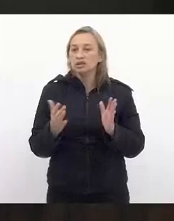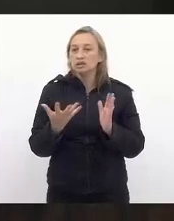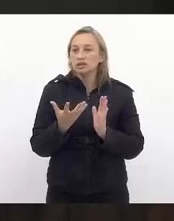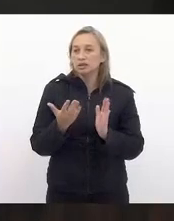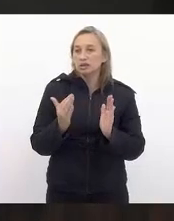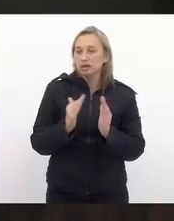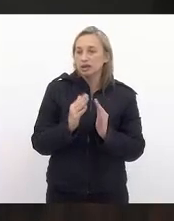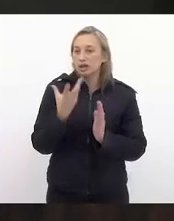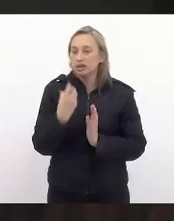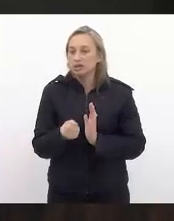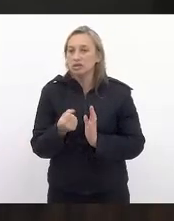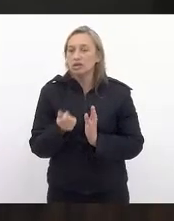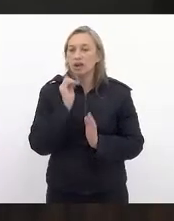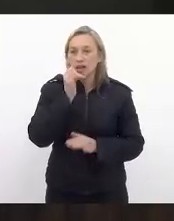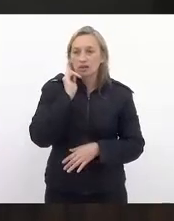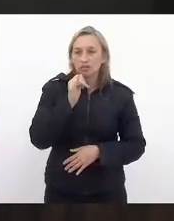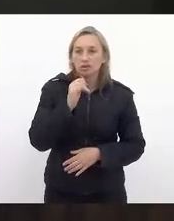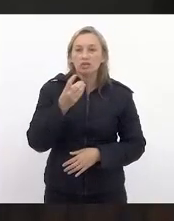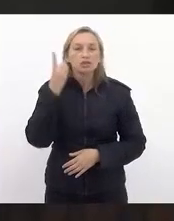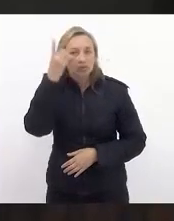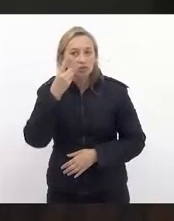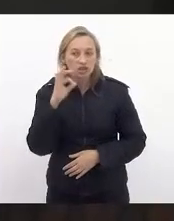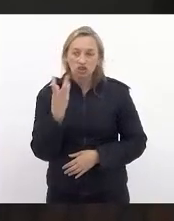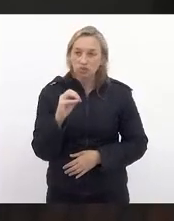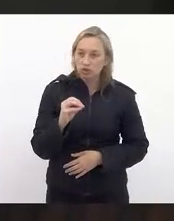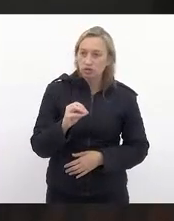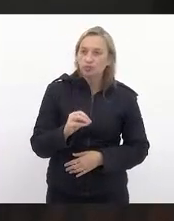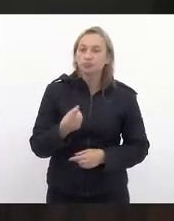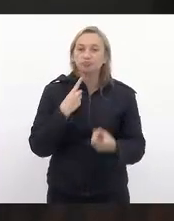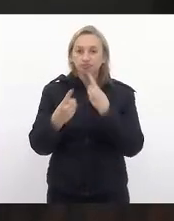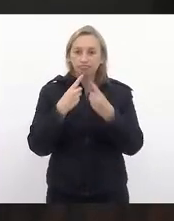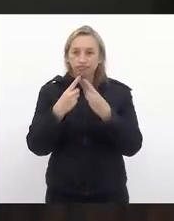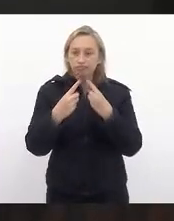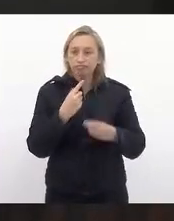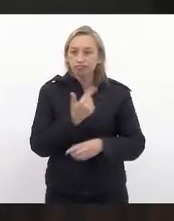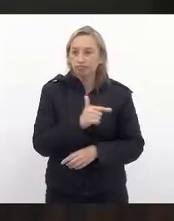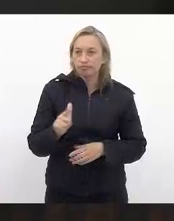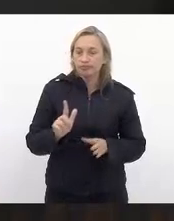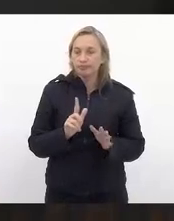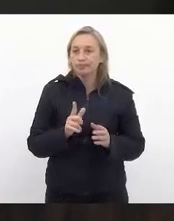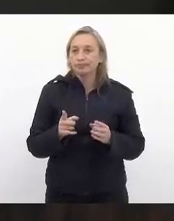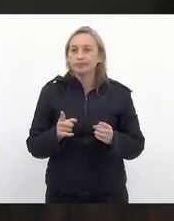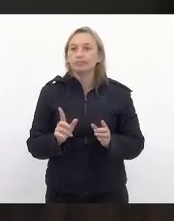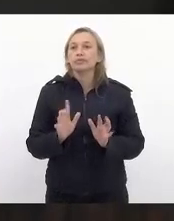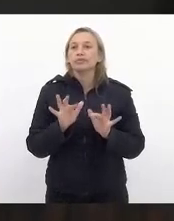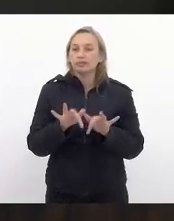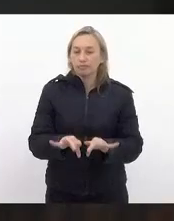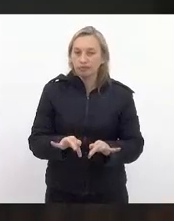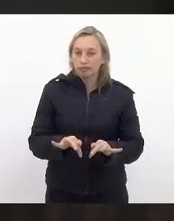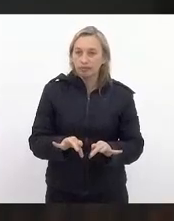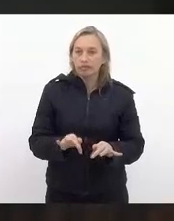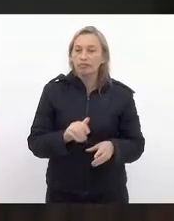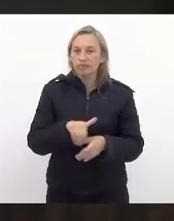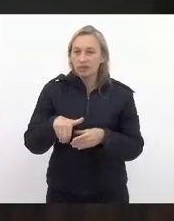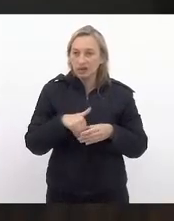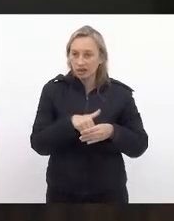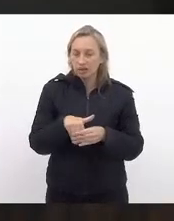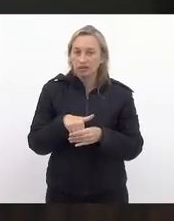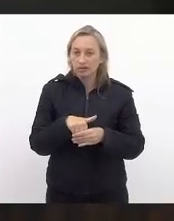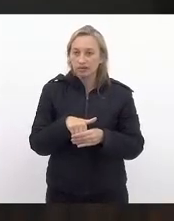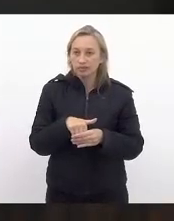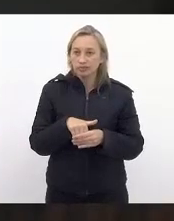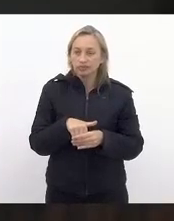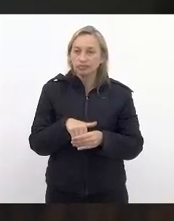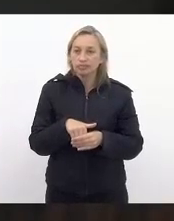favorável relator Deputado Chico Machado em discussão não havendo que aquele discutir encerrada a discussão